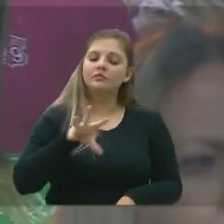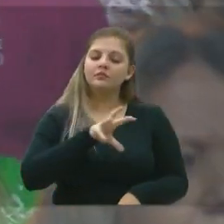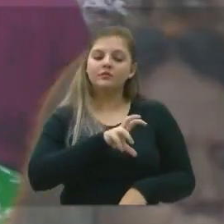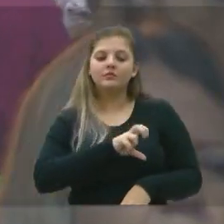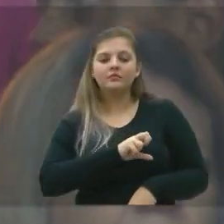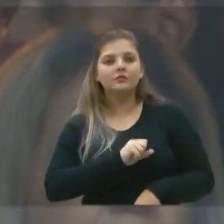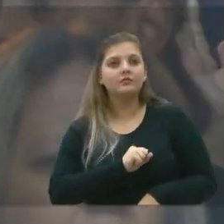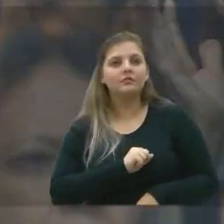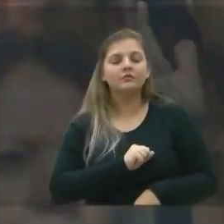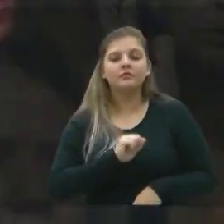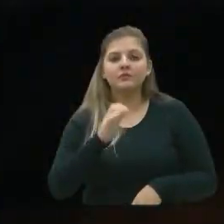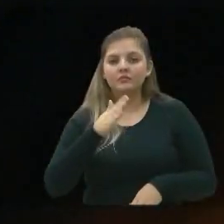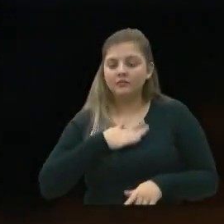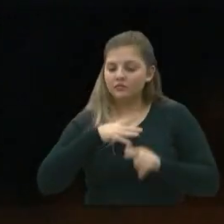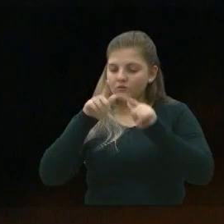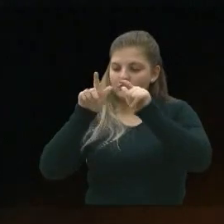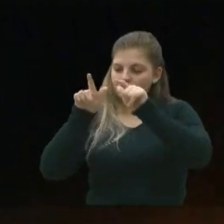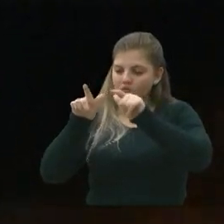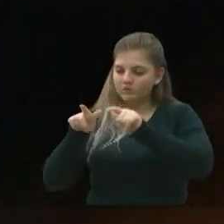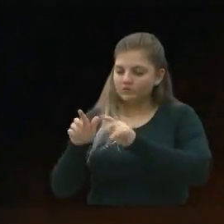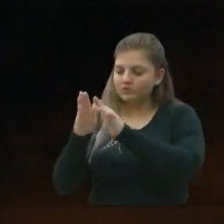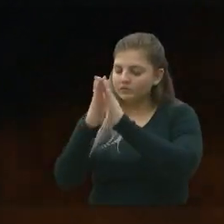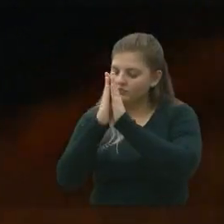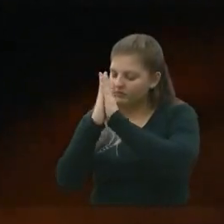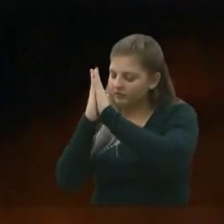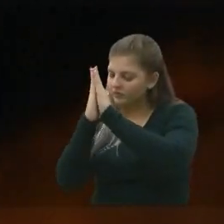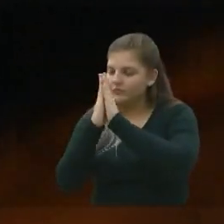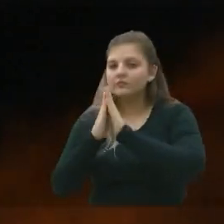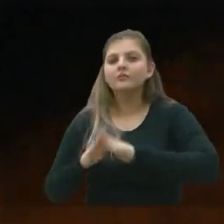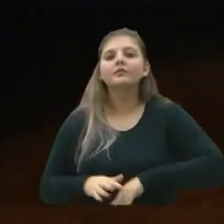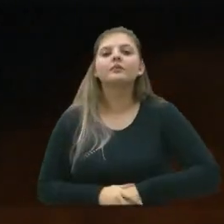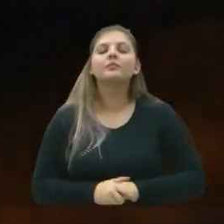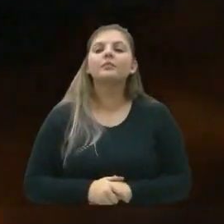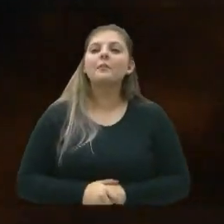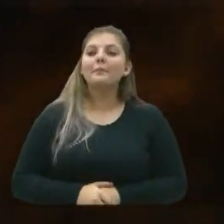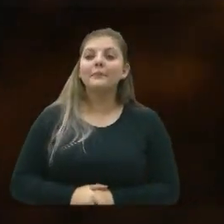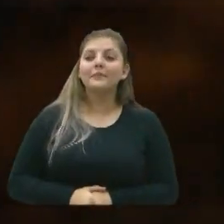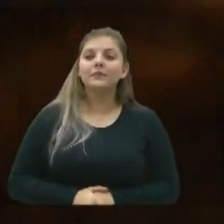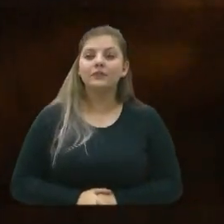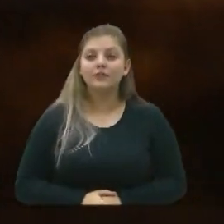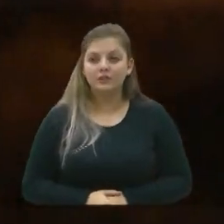amor, meu lugar de adoração.